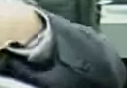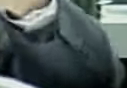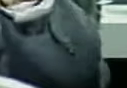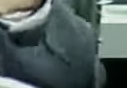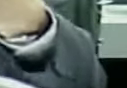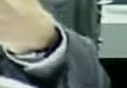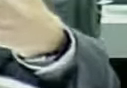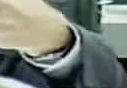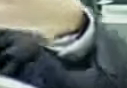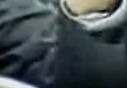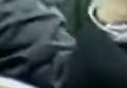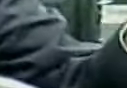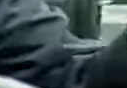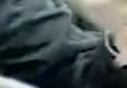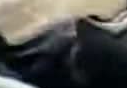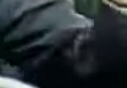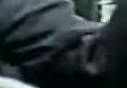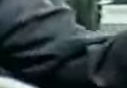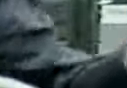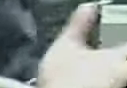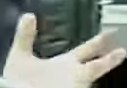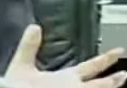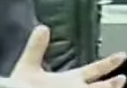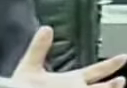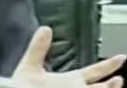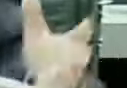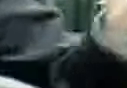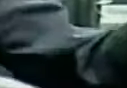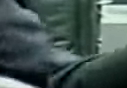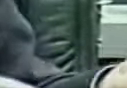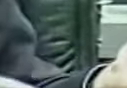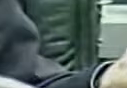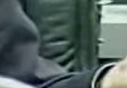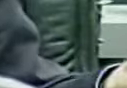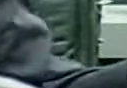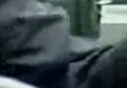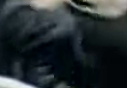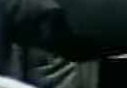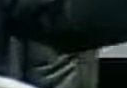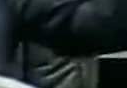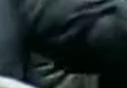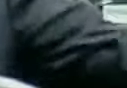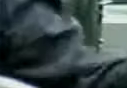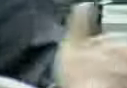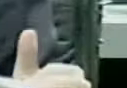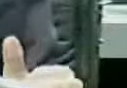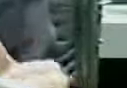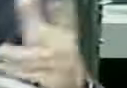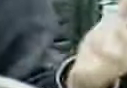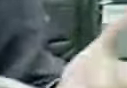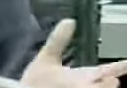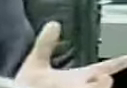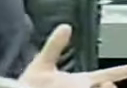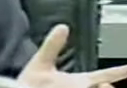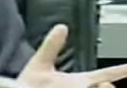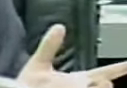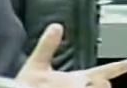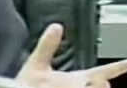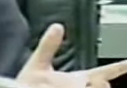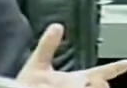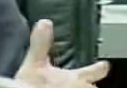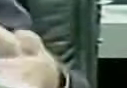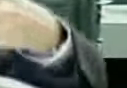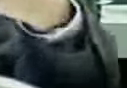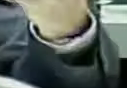vir aqui e tiver interesse no negócio, tem que ser um bom negócio, senão não viria. Porque opera sistemas grandiosos no